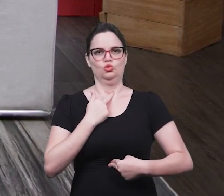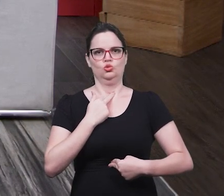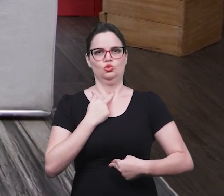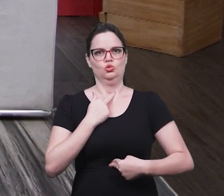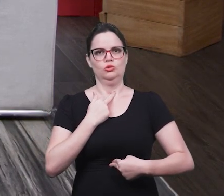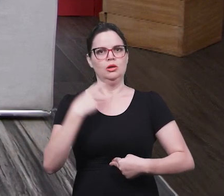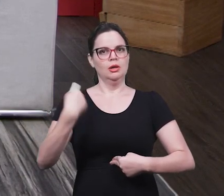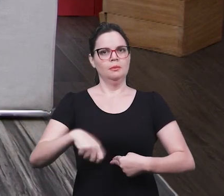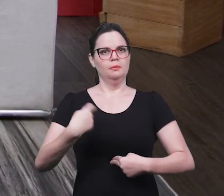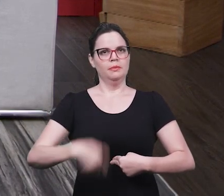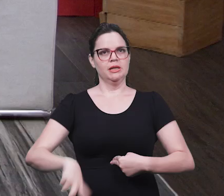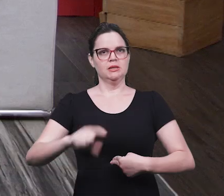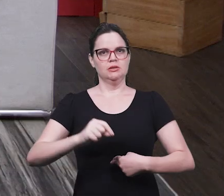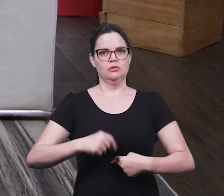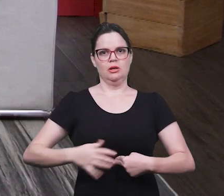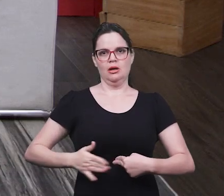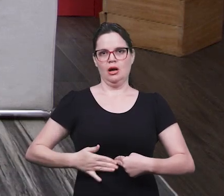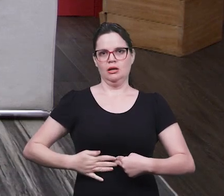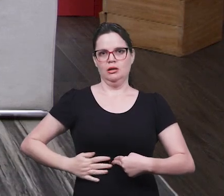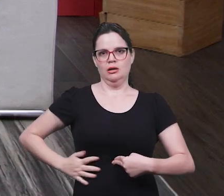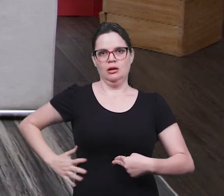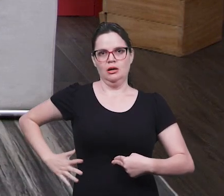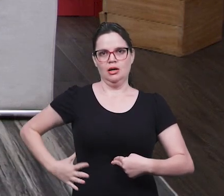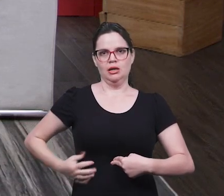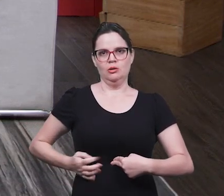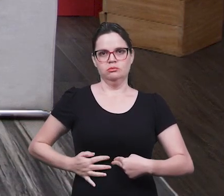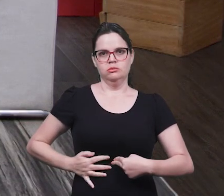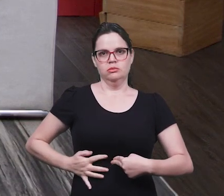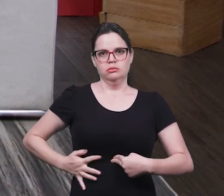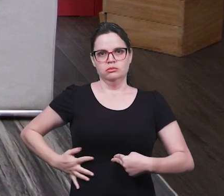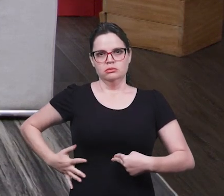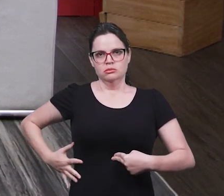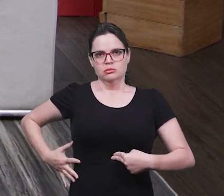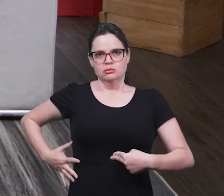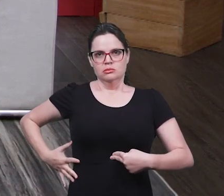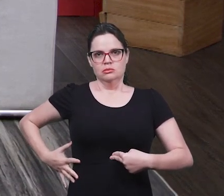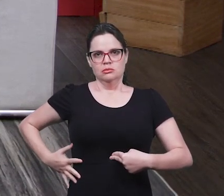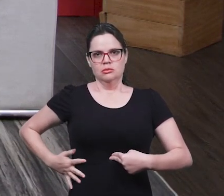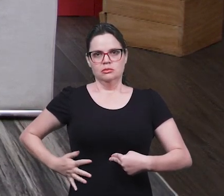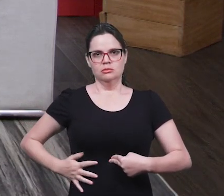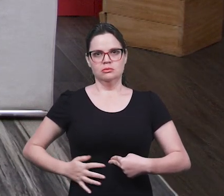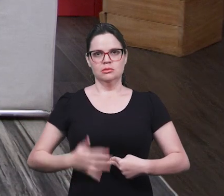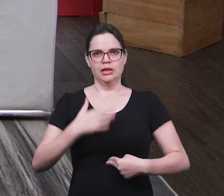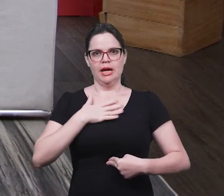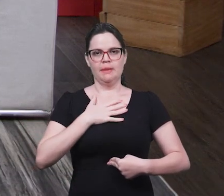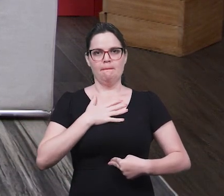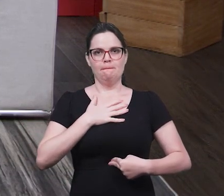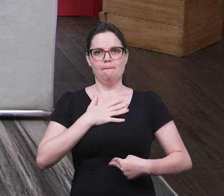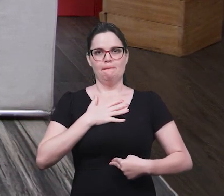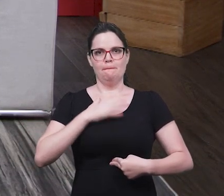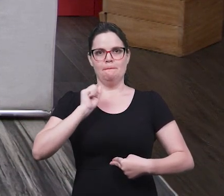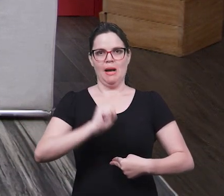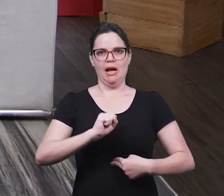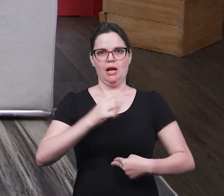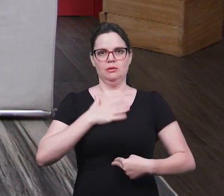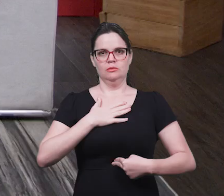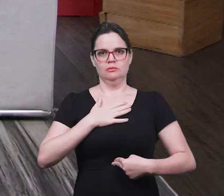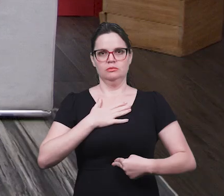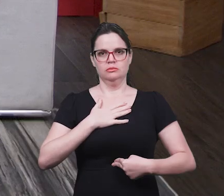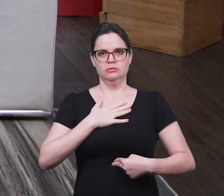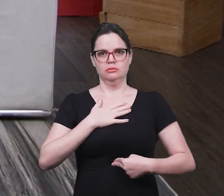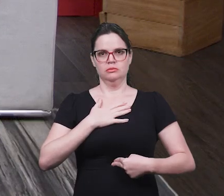Não pode. Ela tem que trabalhar a capacidade de expansão das costelas, manter o peito parado